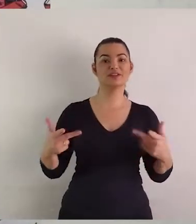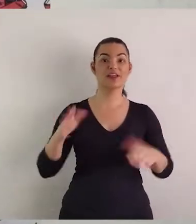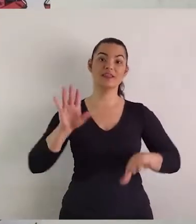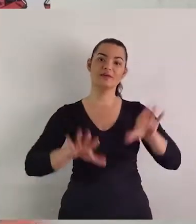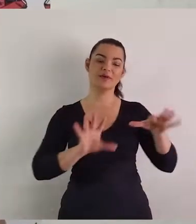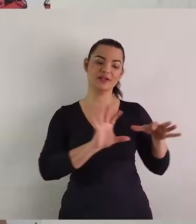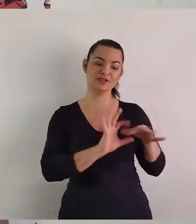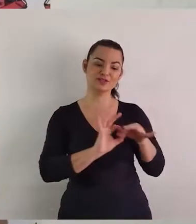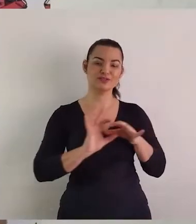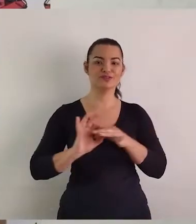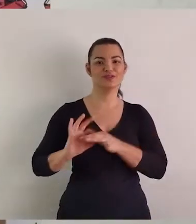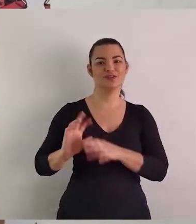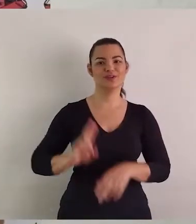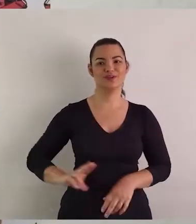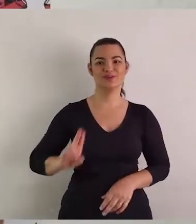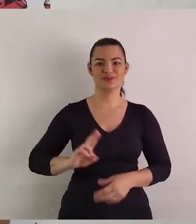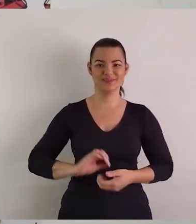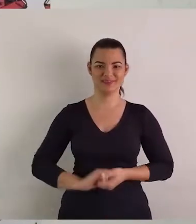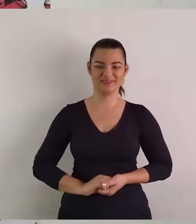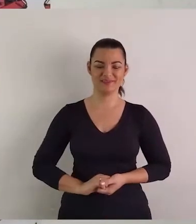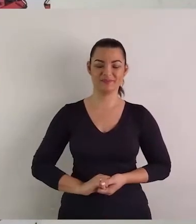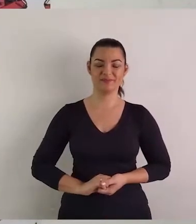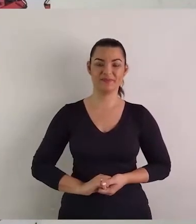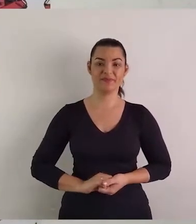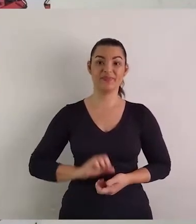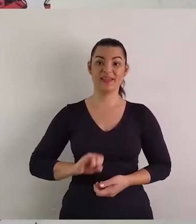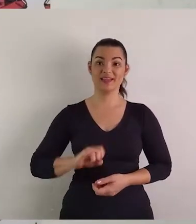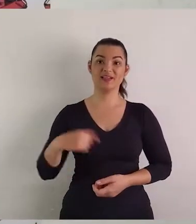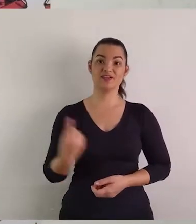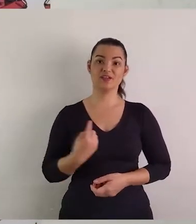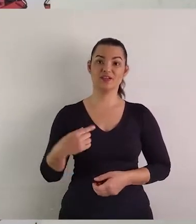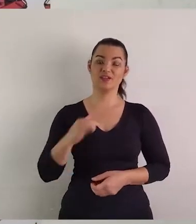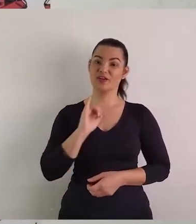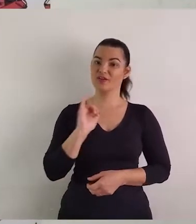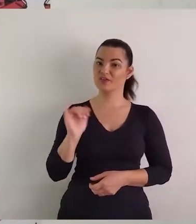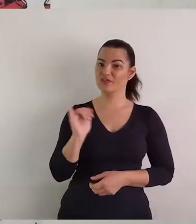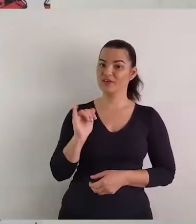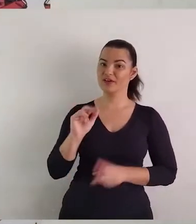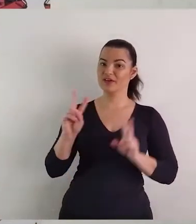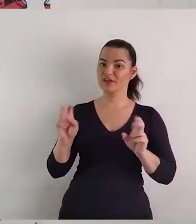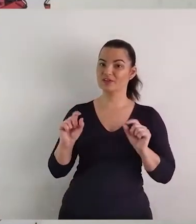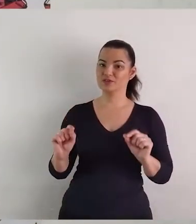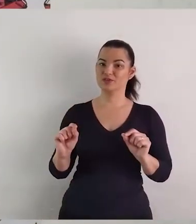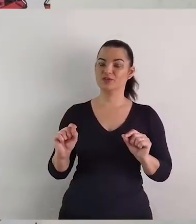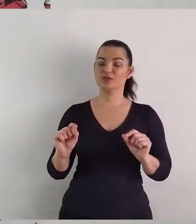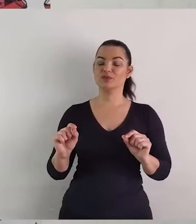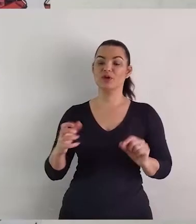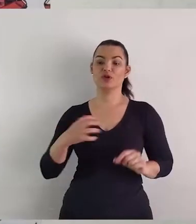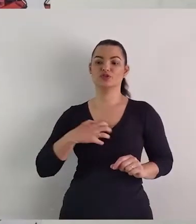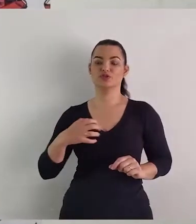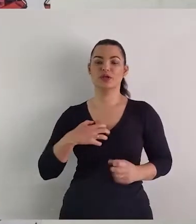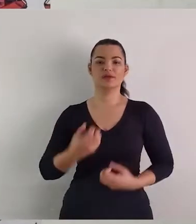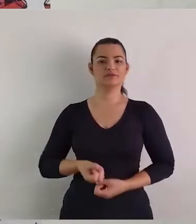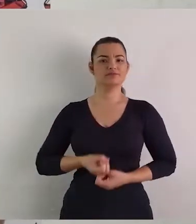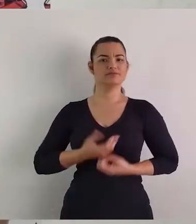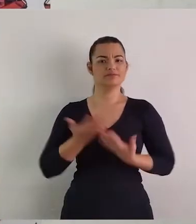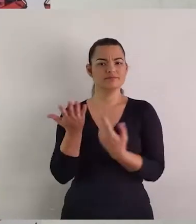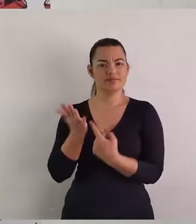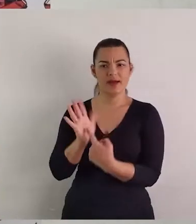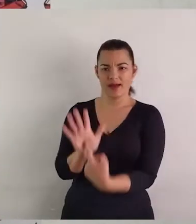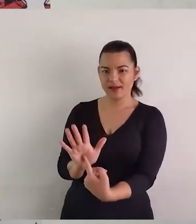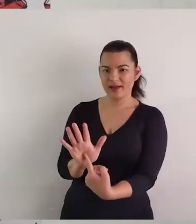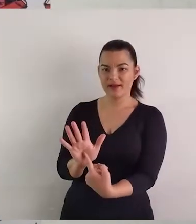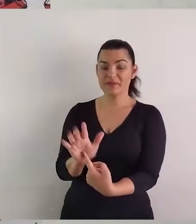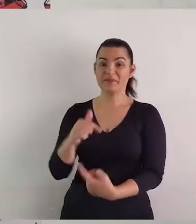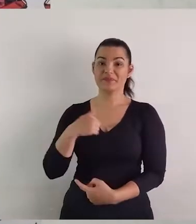está sendo usada. Quando nós falamos a respeito das formas de expressão, a